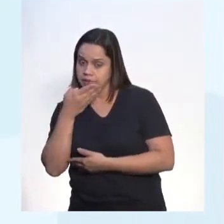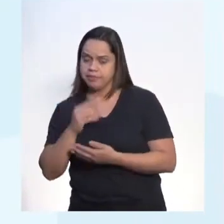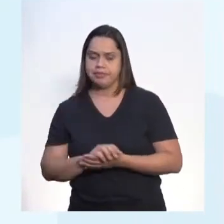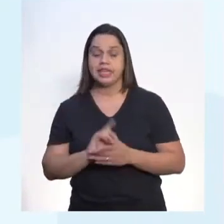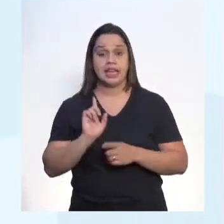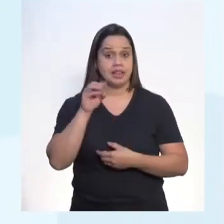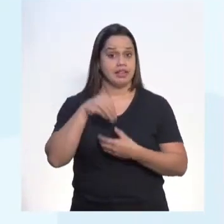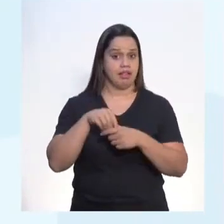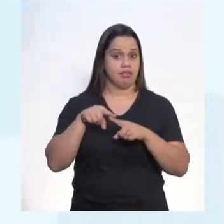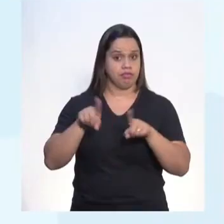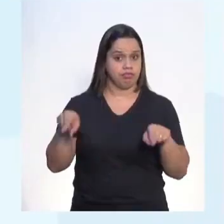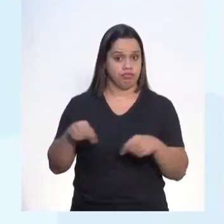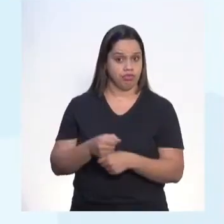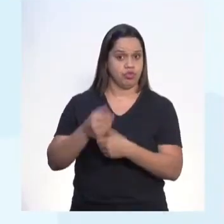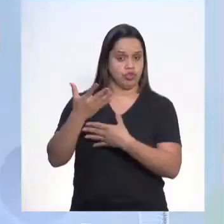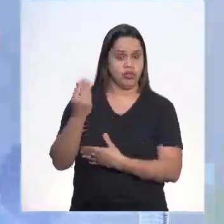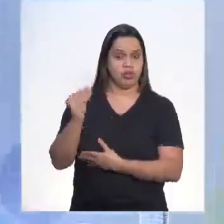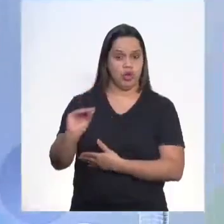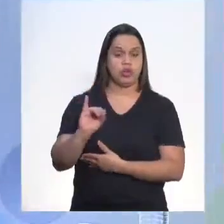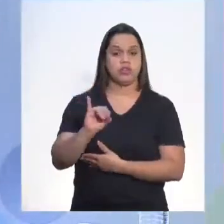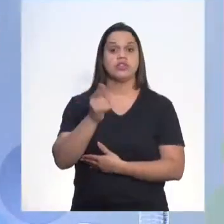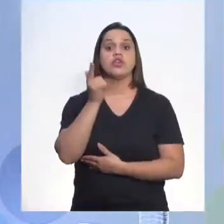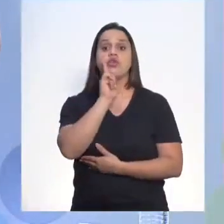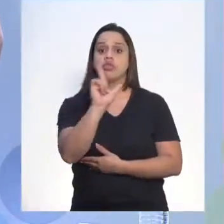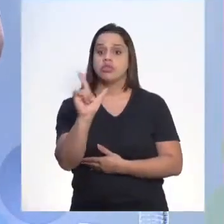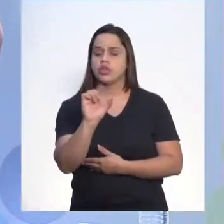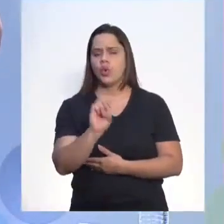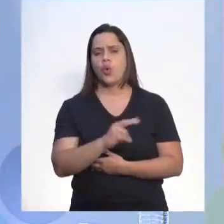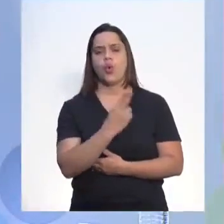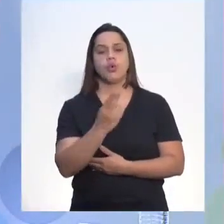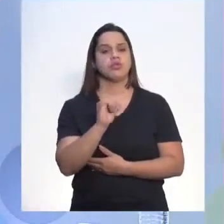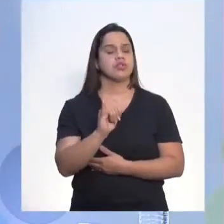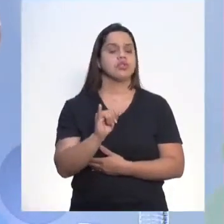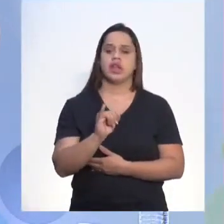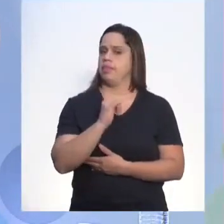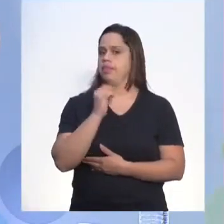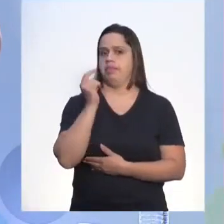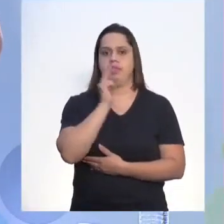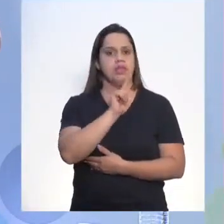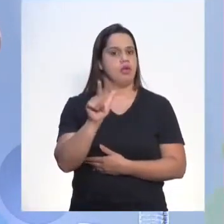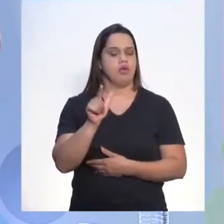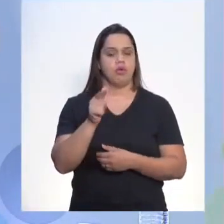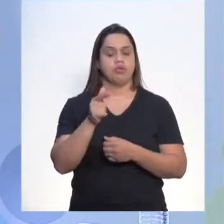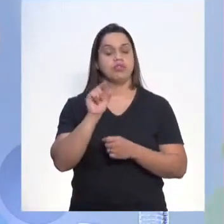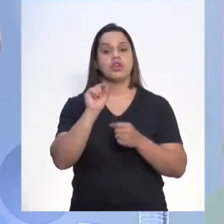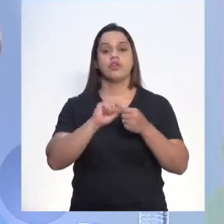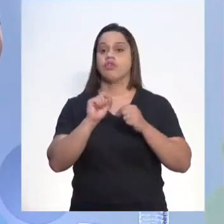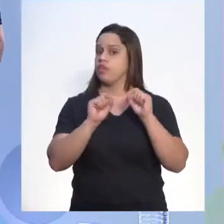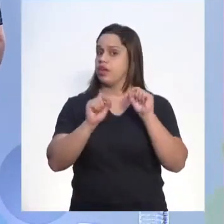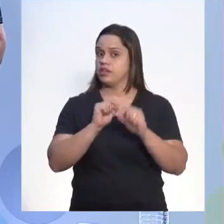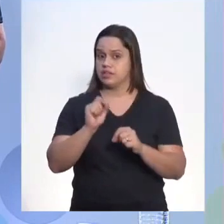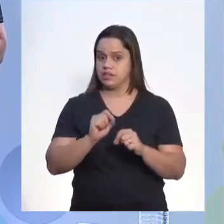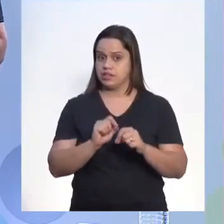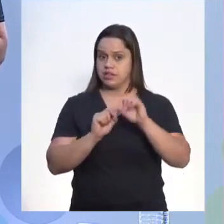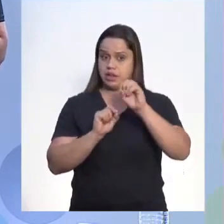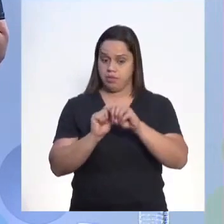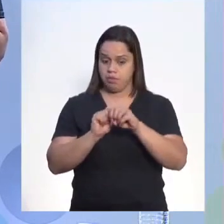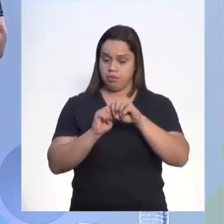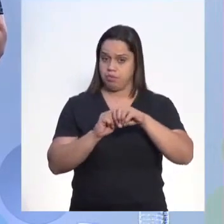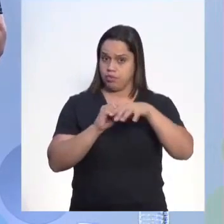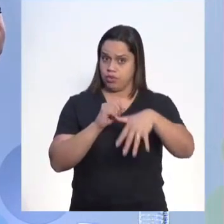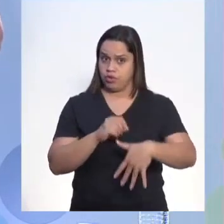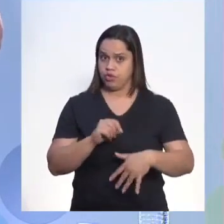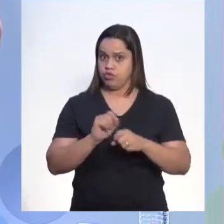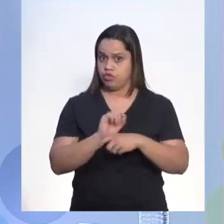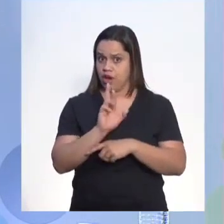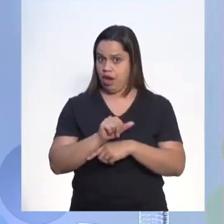chat, coloque lá se você conseguiu ou se você não conseguiu montar este diagrama de árvore,